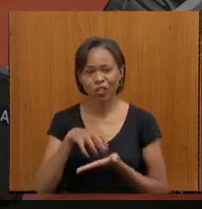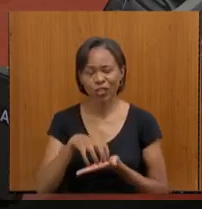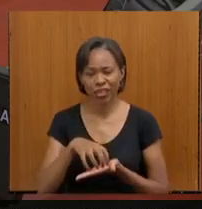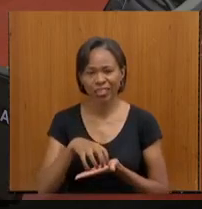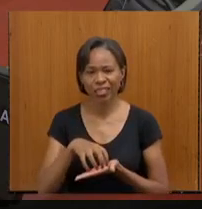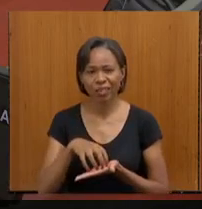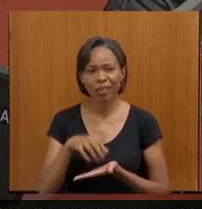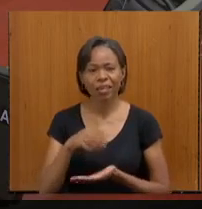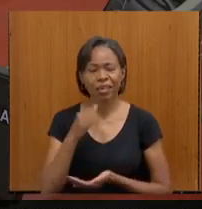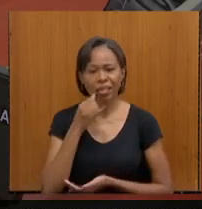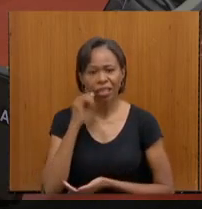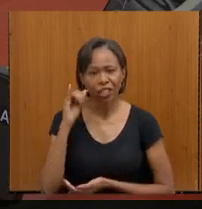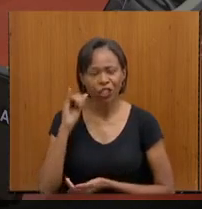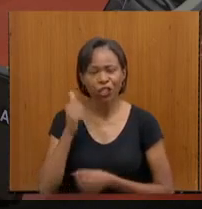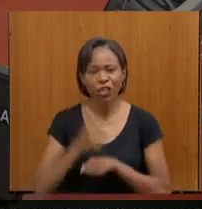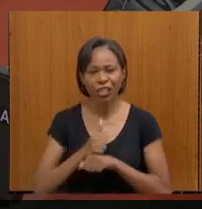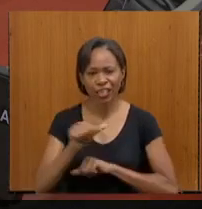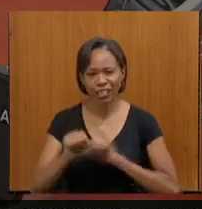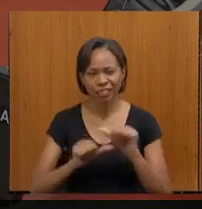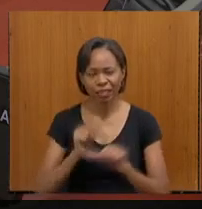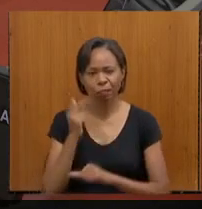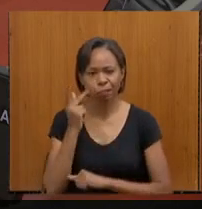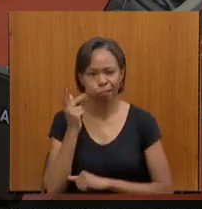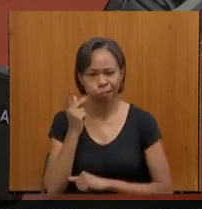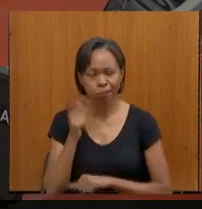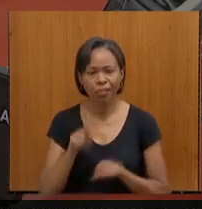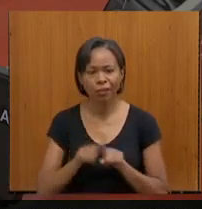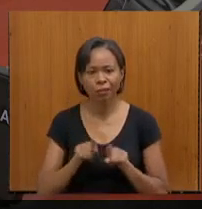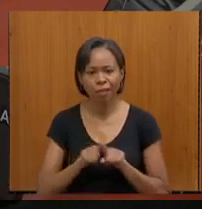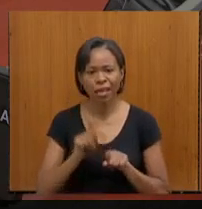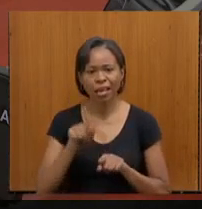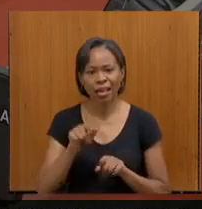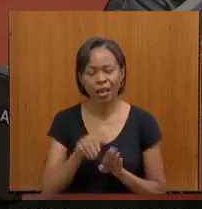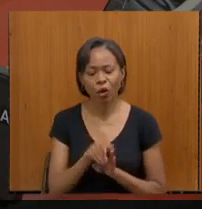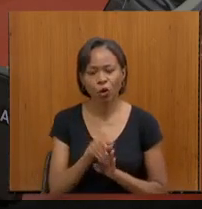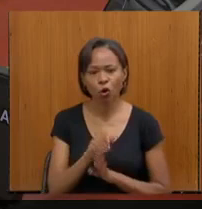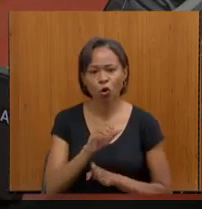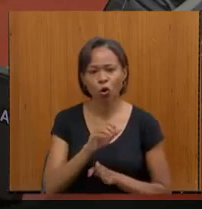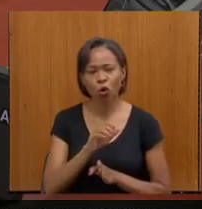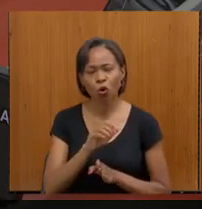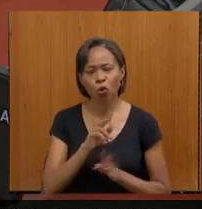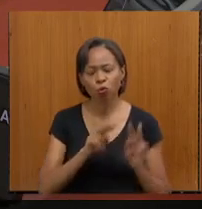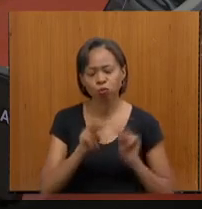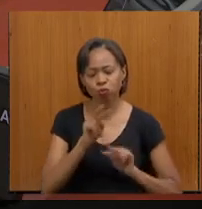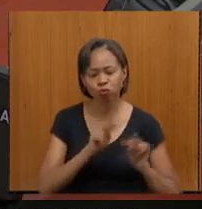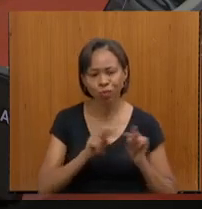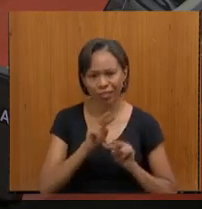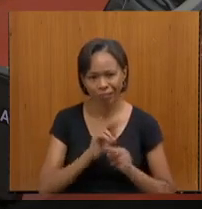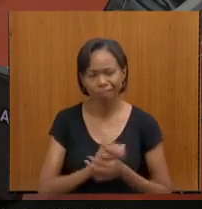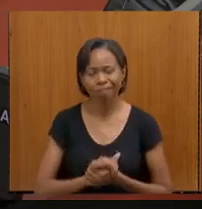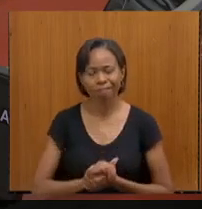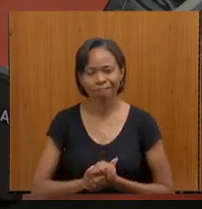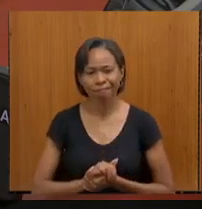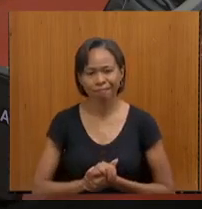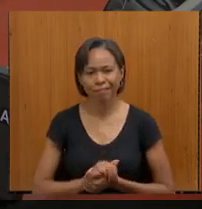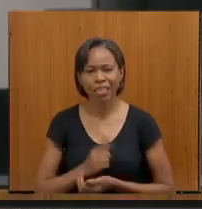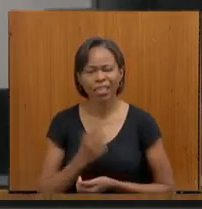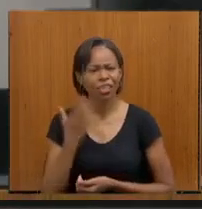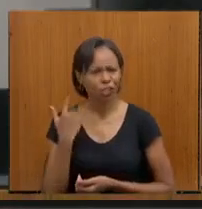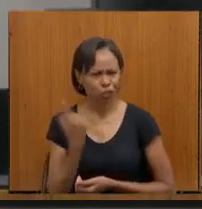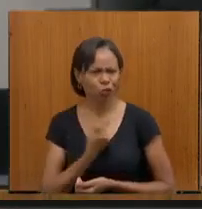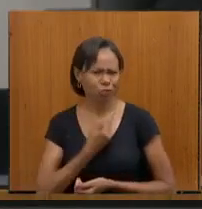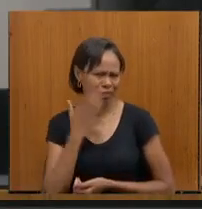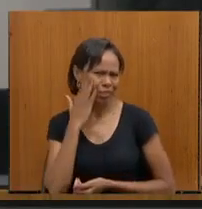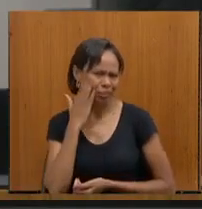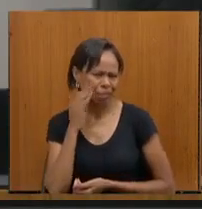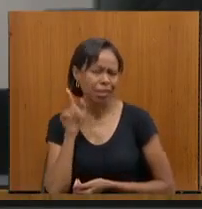do Ceará Construtor também é nós sabemos nela